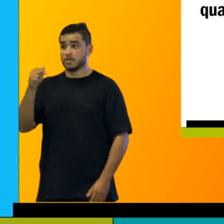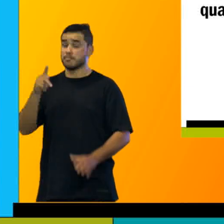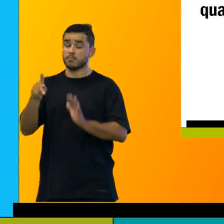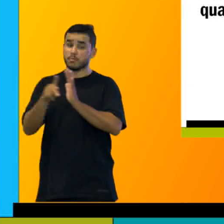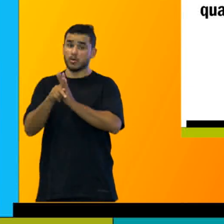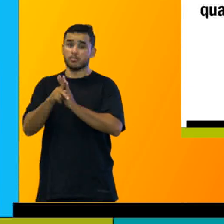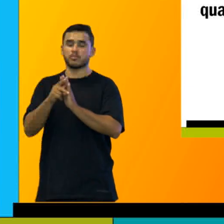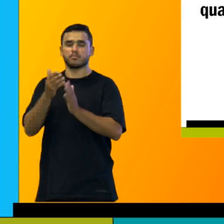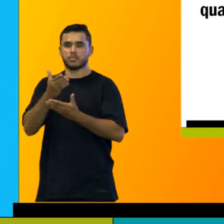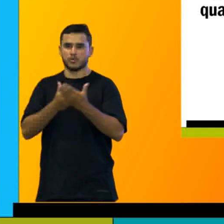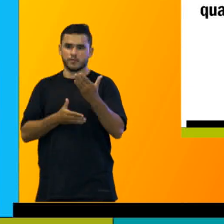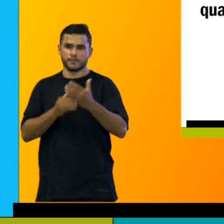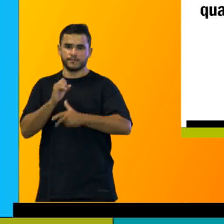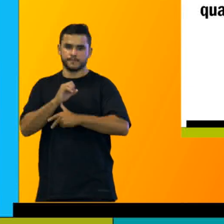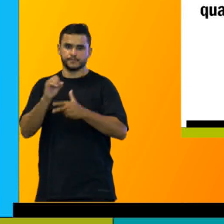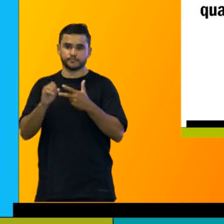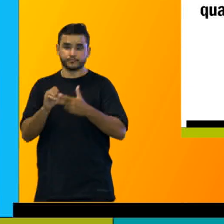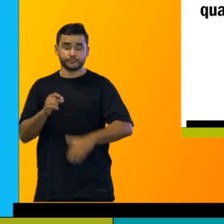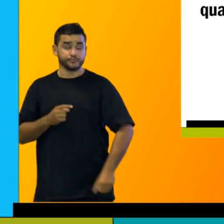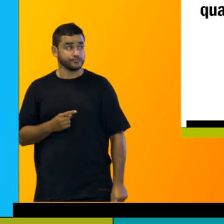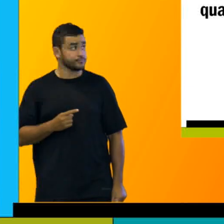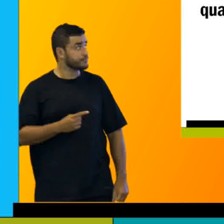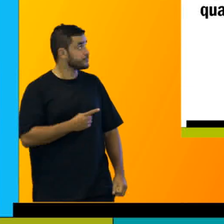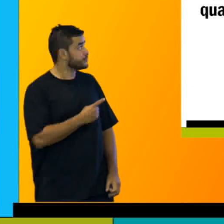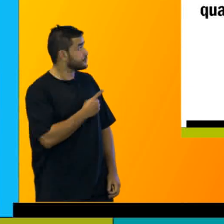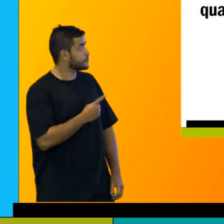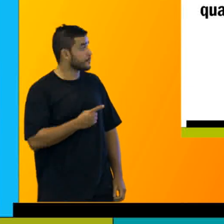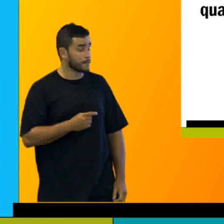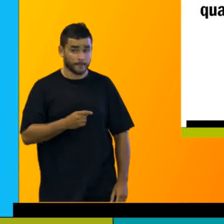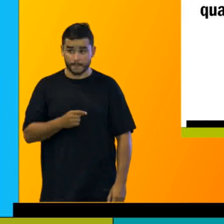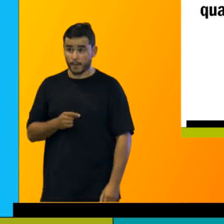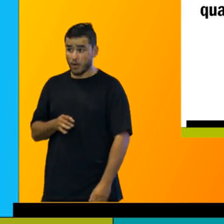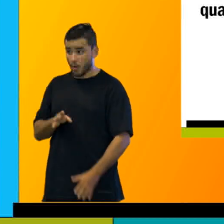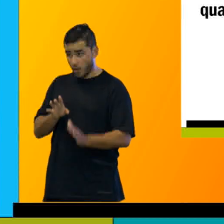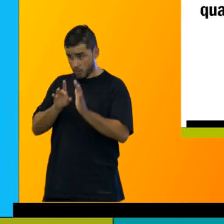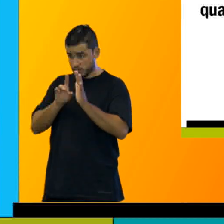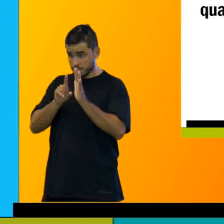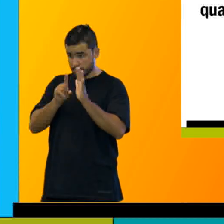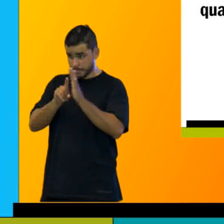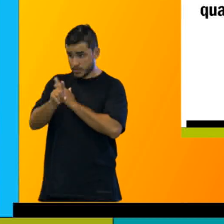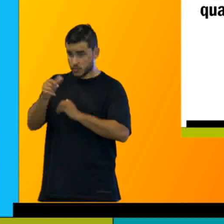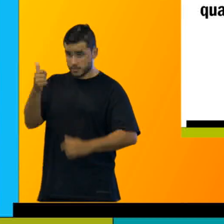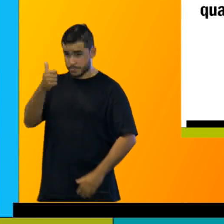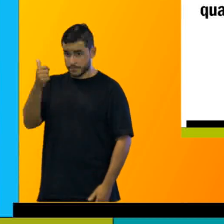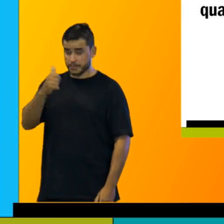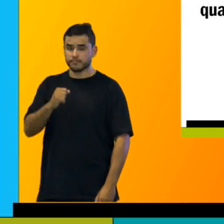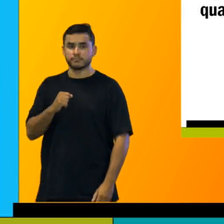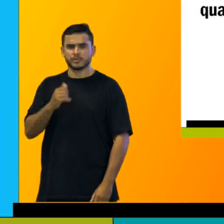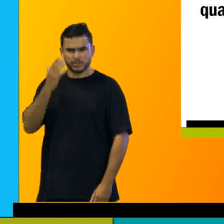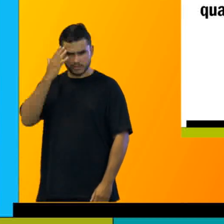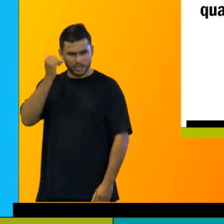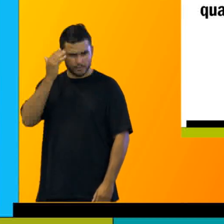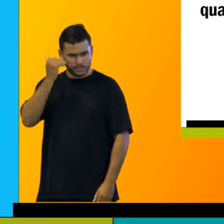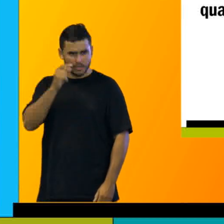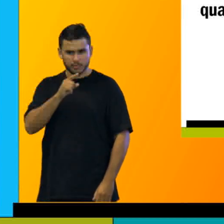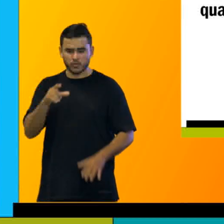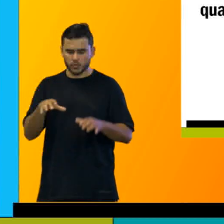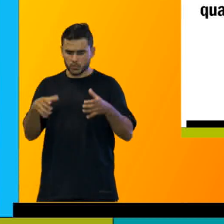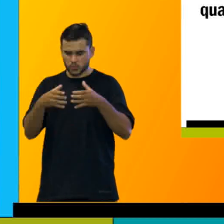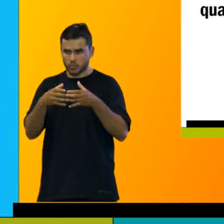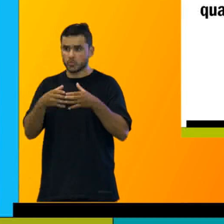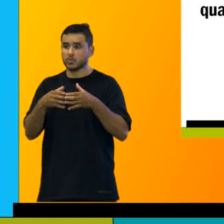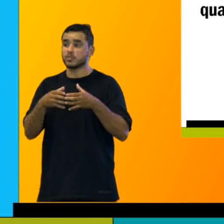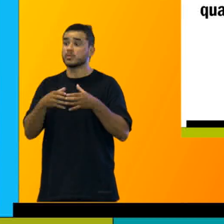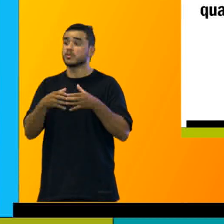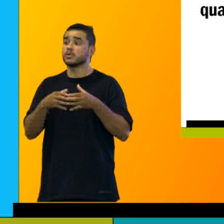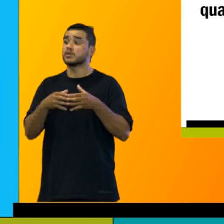pessoal. Nós sabemos que o nosso sistema de numeração é o decimal. Vocês lembram disso? Sistema o